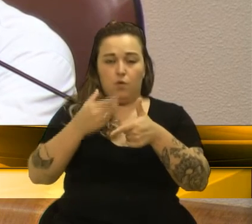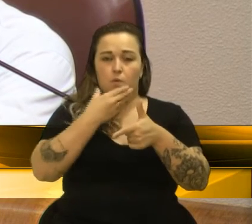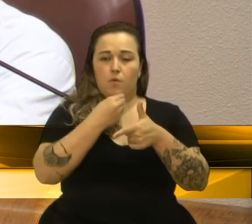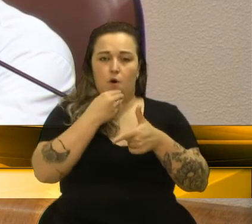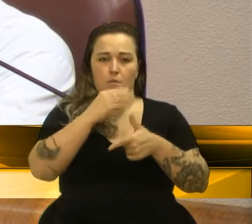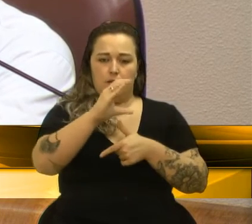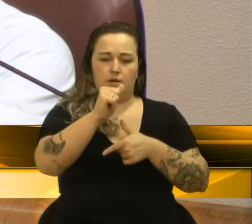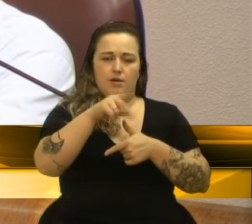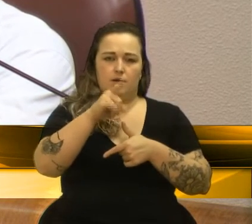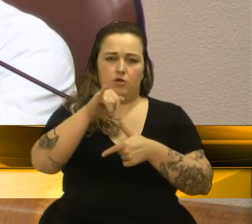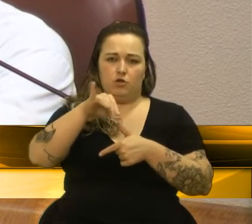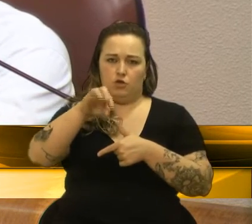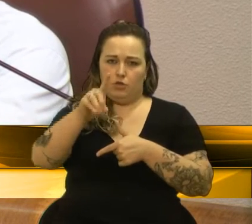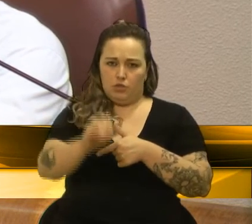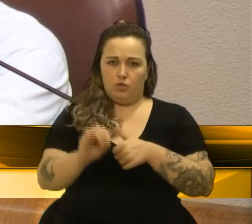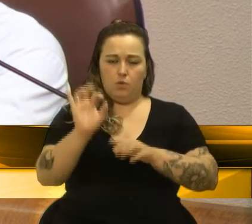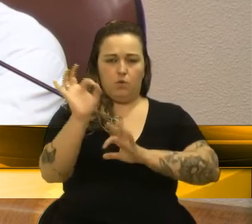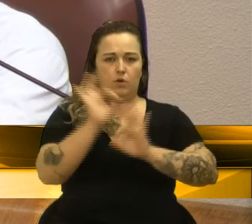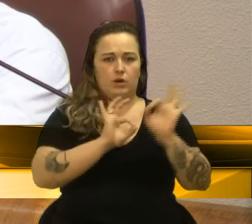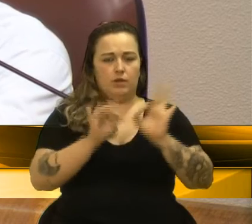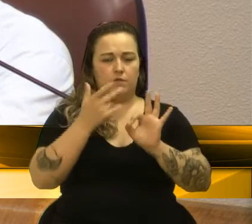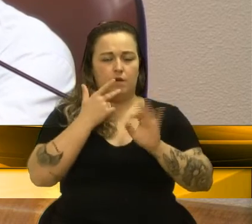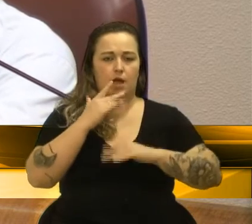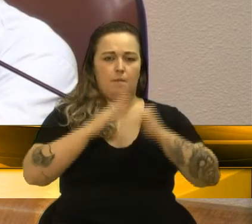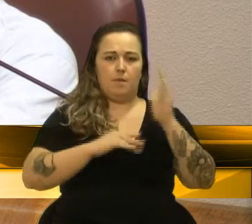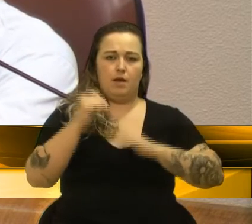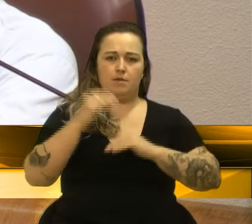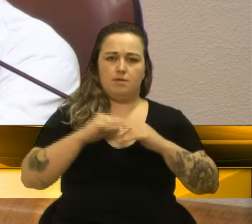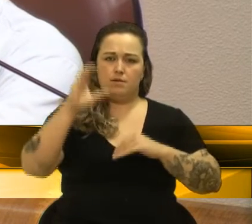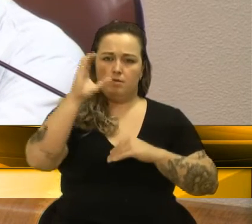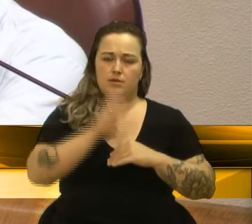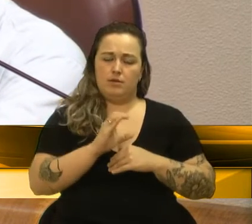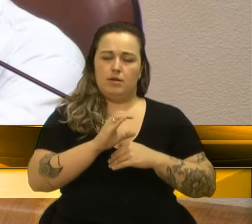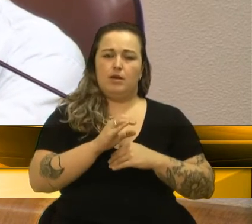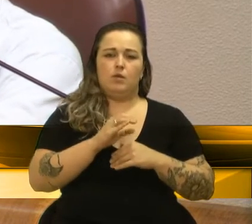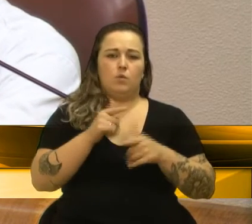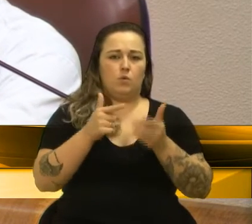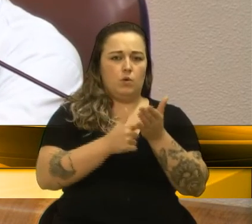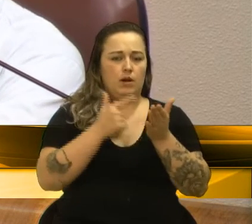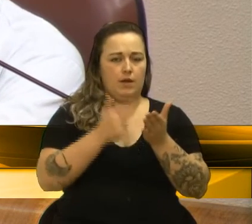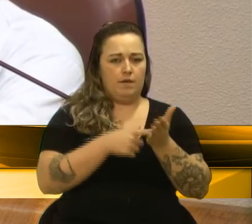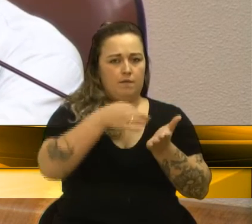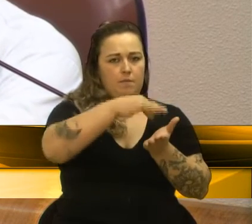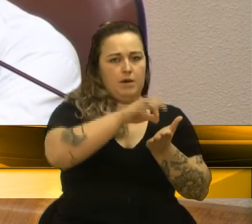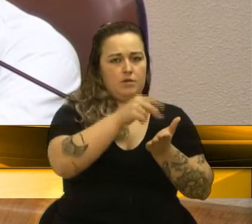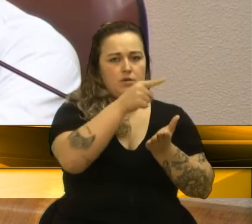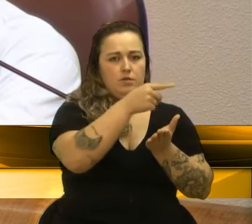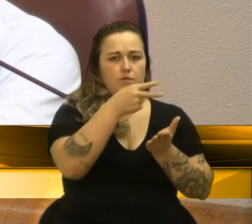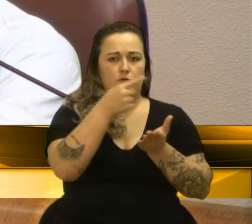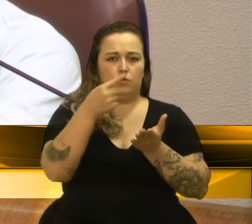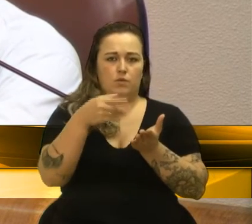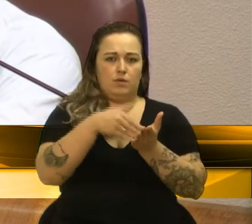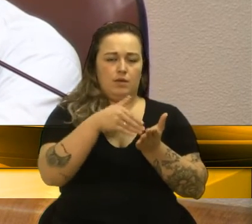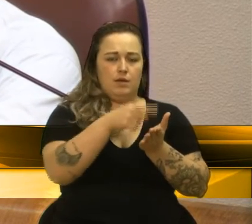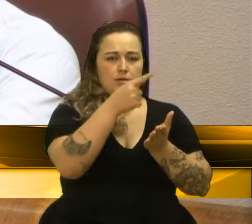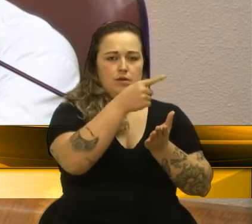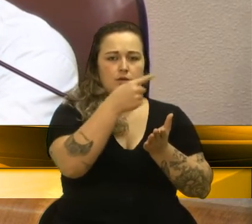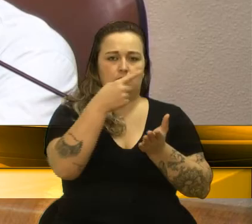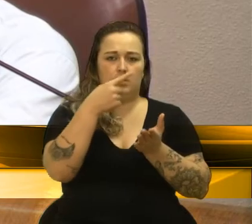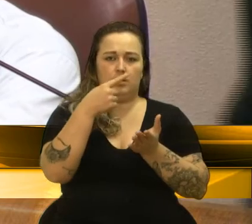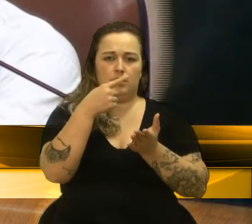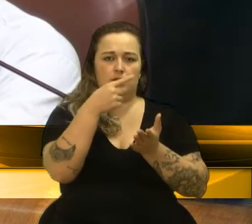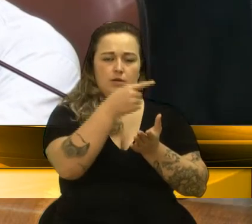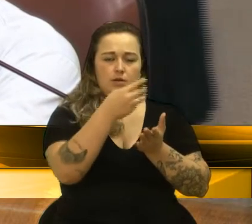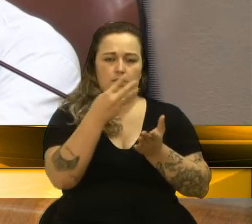Pinsk, Jaime, Organização Práticas de Cidadania, São Paulo, contexto 2004, páginas 121 a 136.